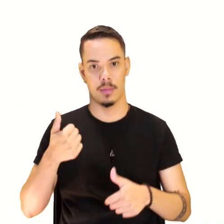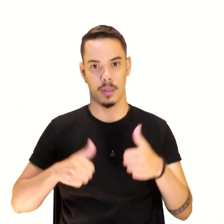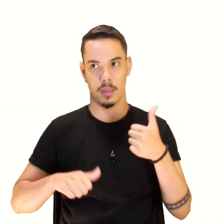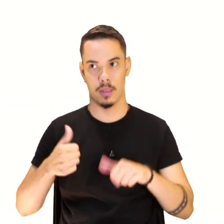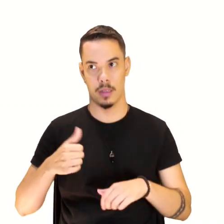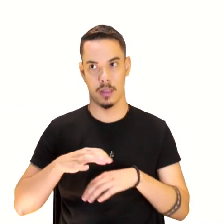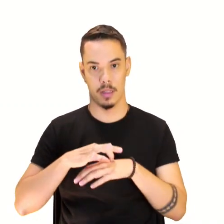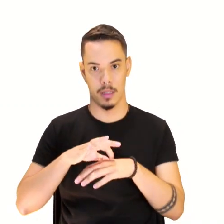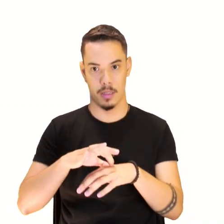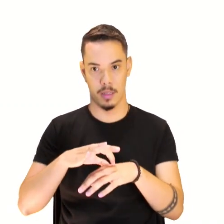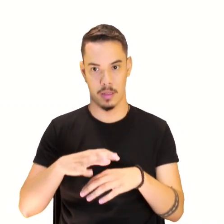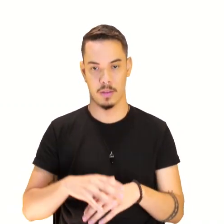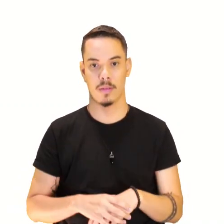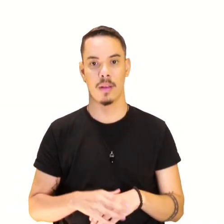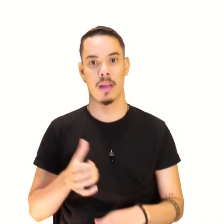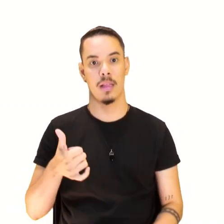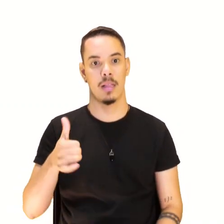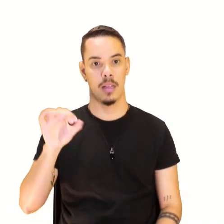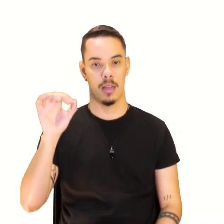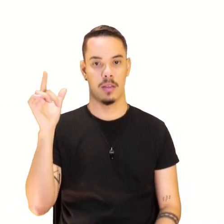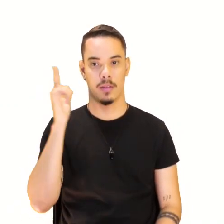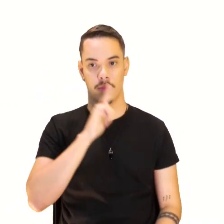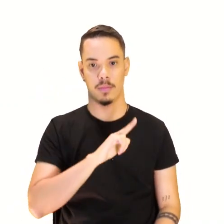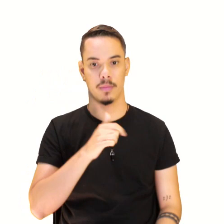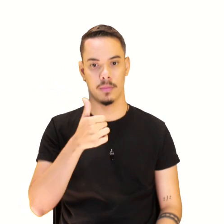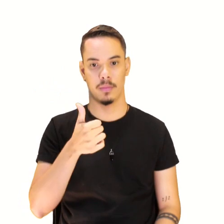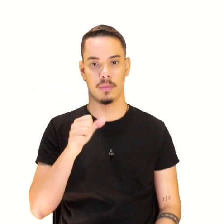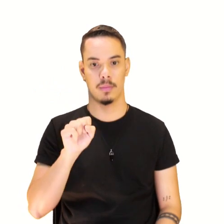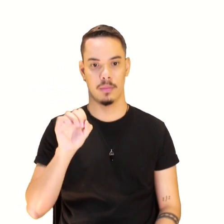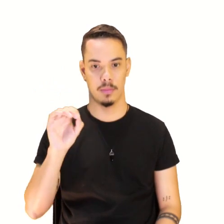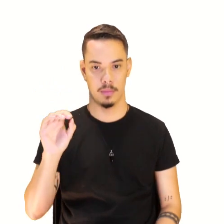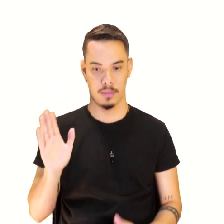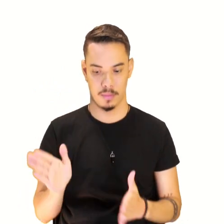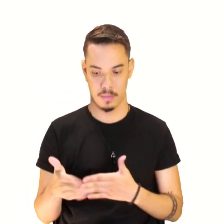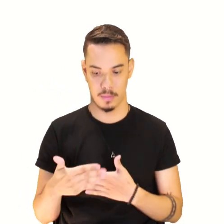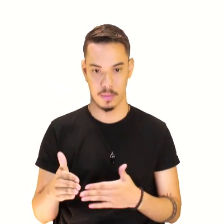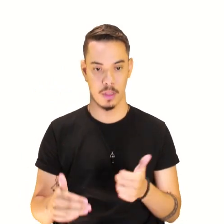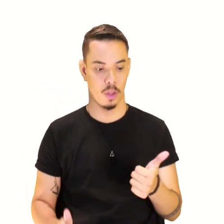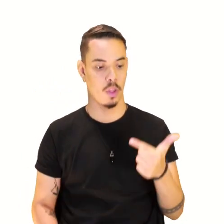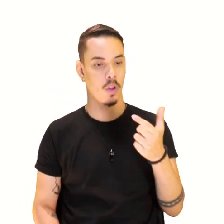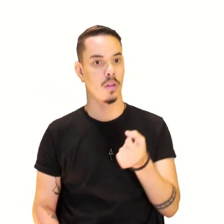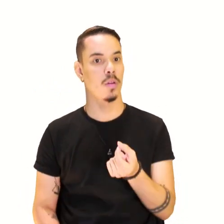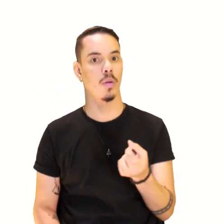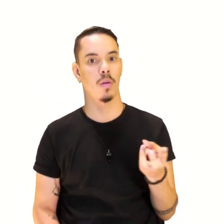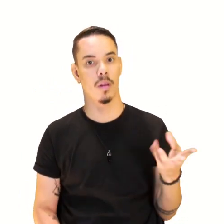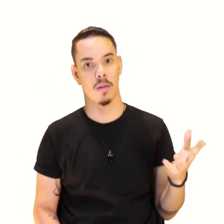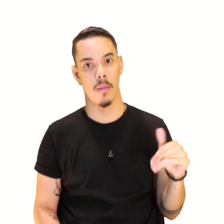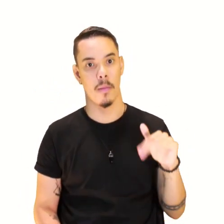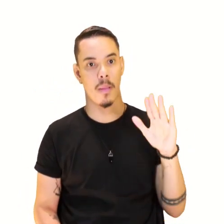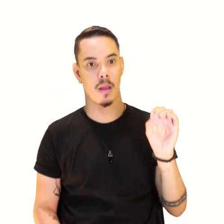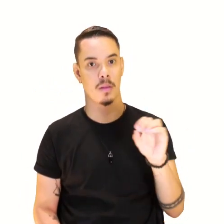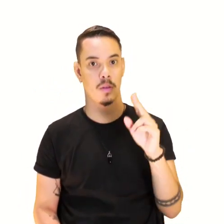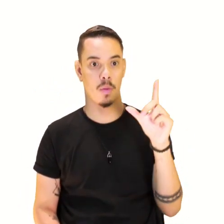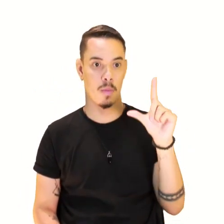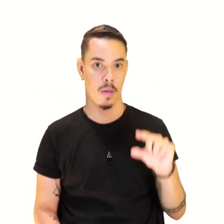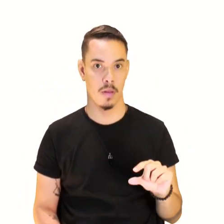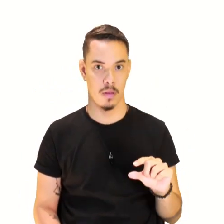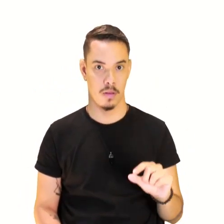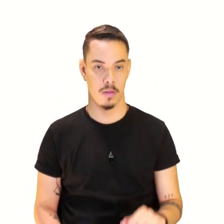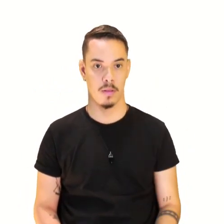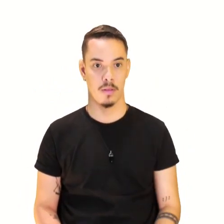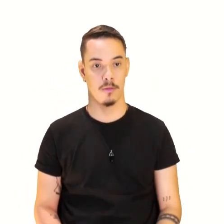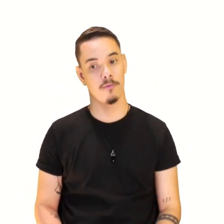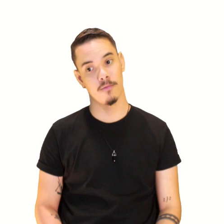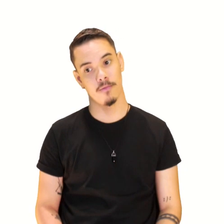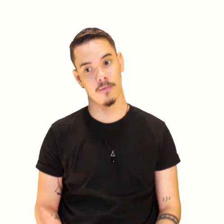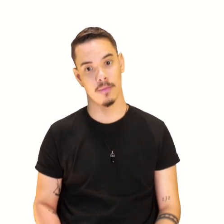10 guindastes conseguem colocar 180 caixas Vão colocar mais ou menos caixas Ah